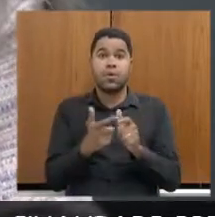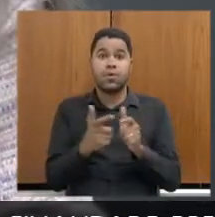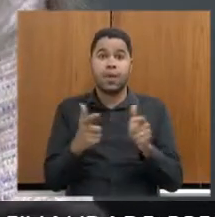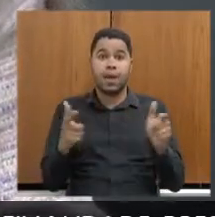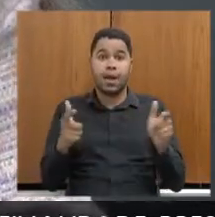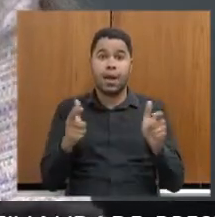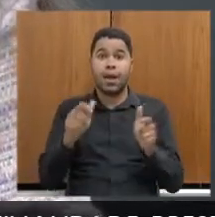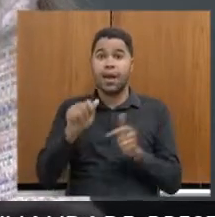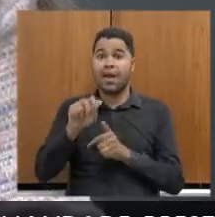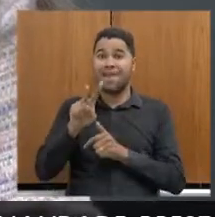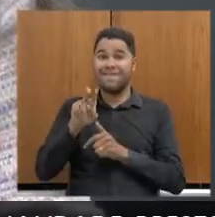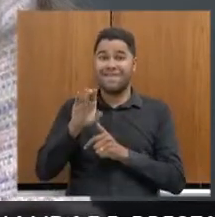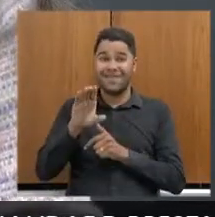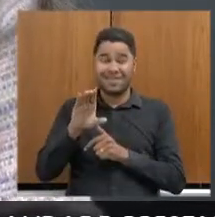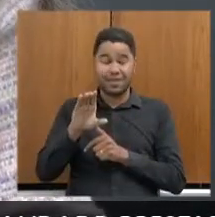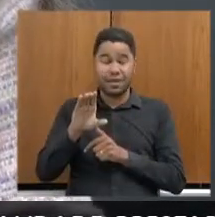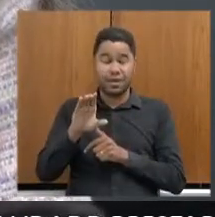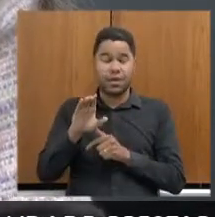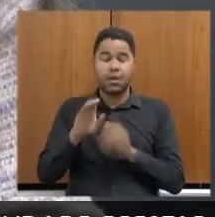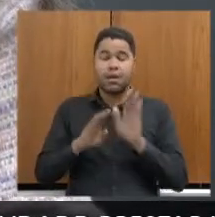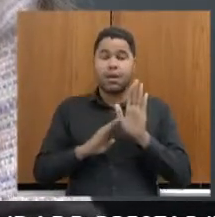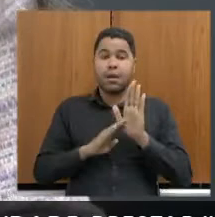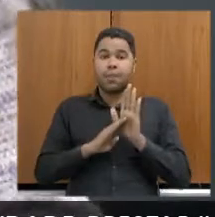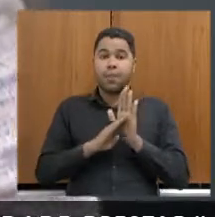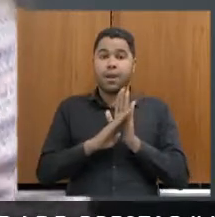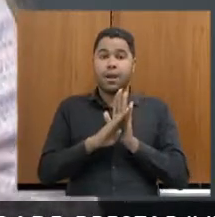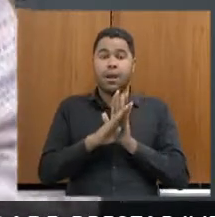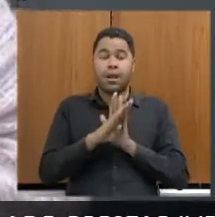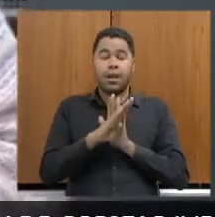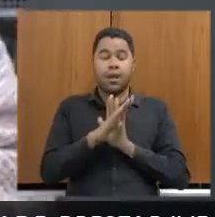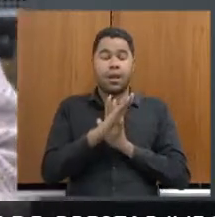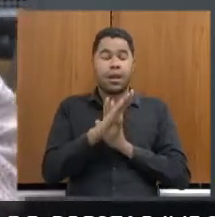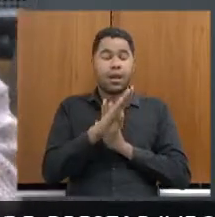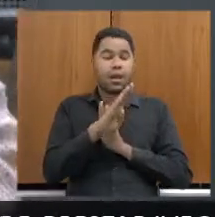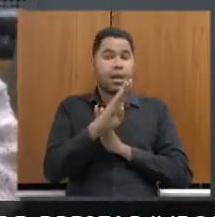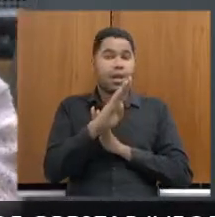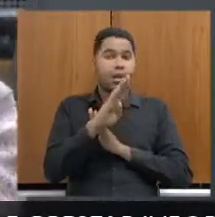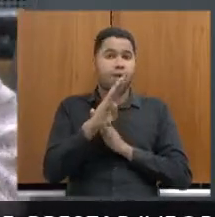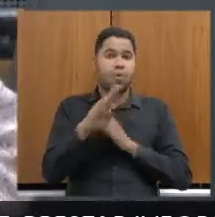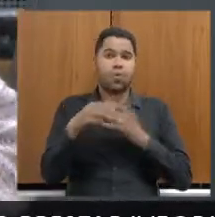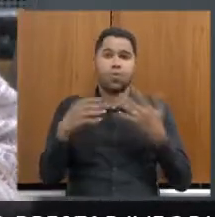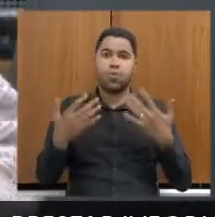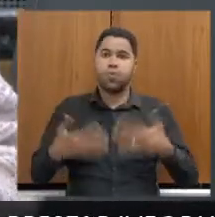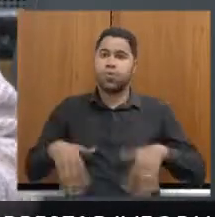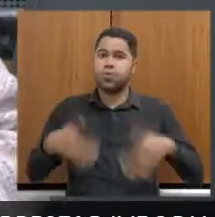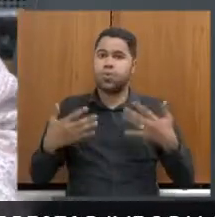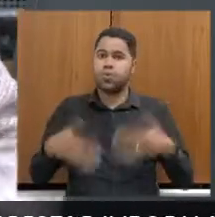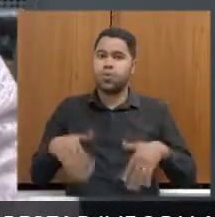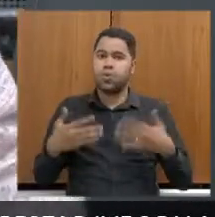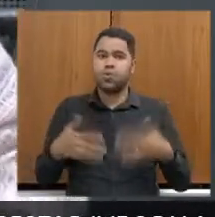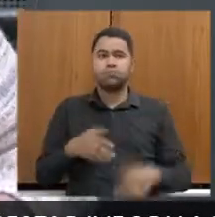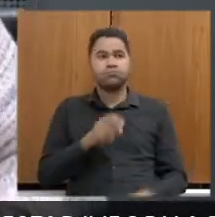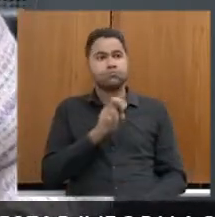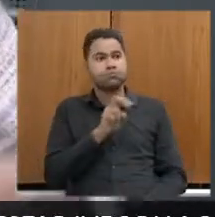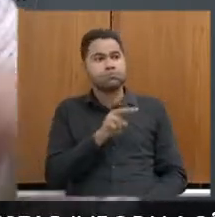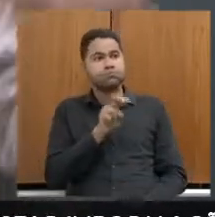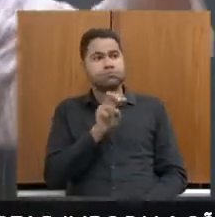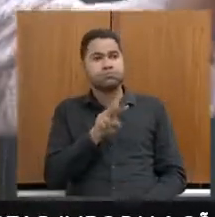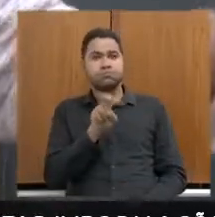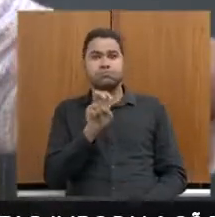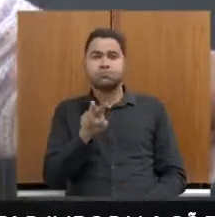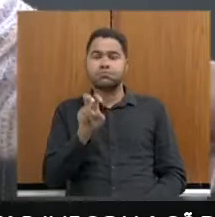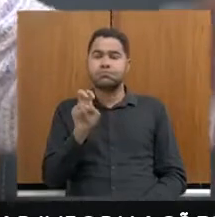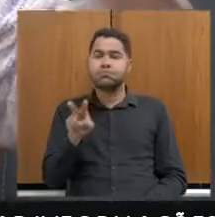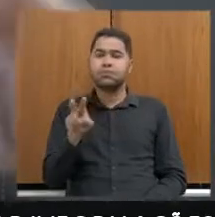de AVC presidente que tem sido na nossa região uma coisa alarmante a gente vê constantemente e a facilidade